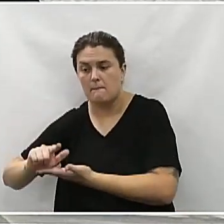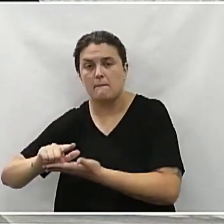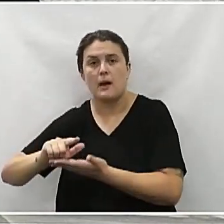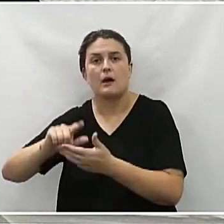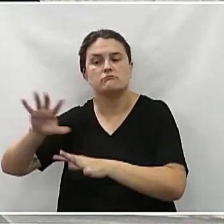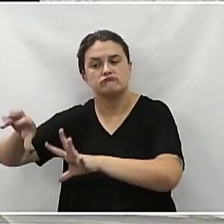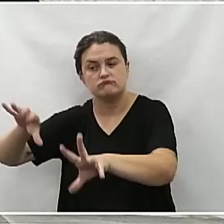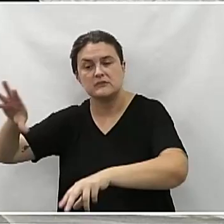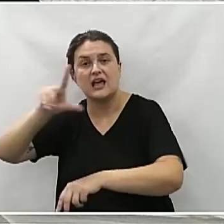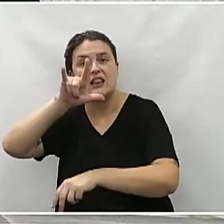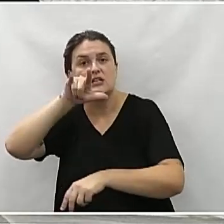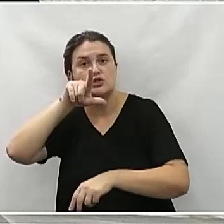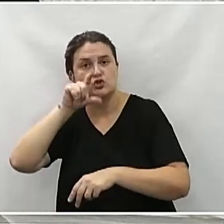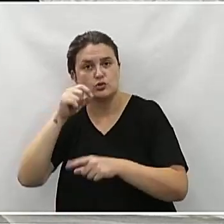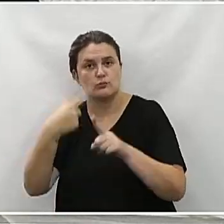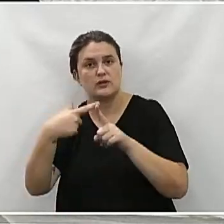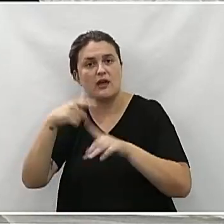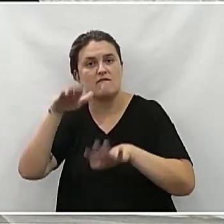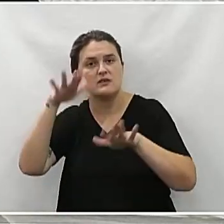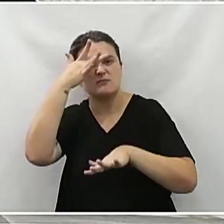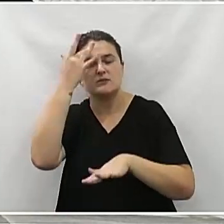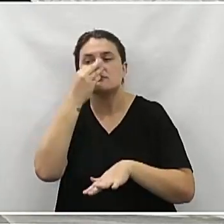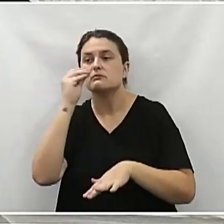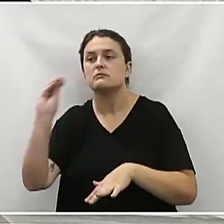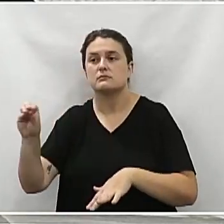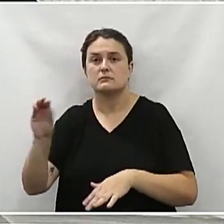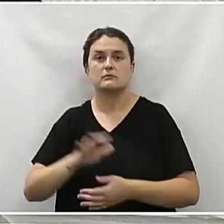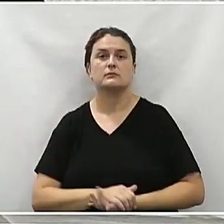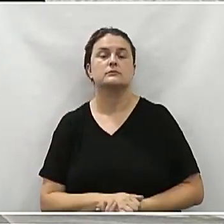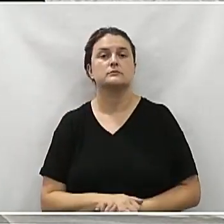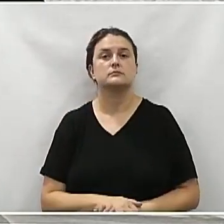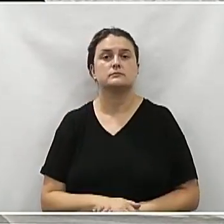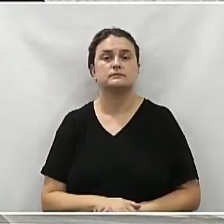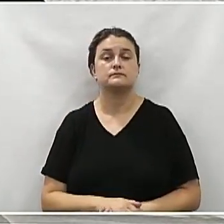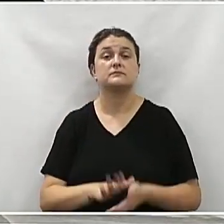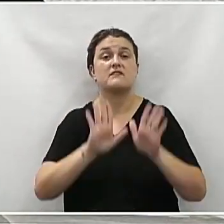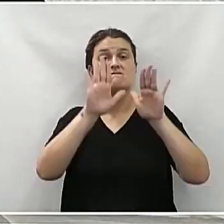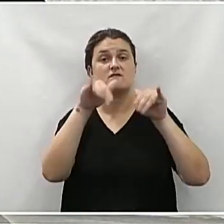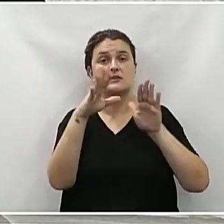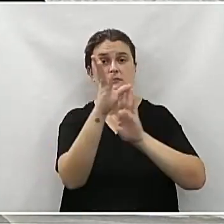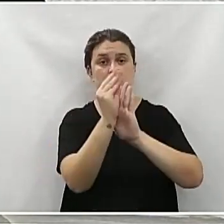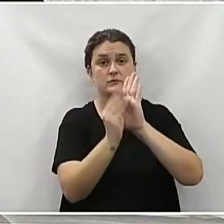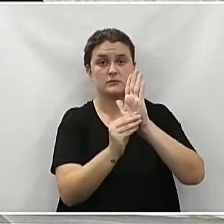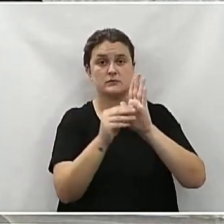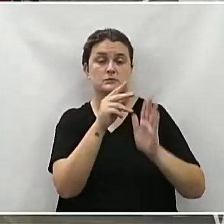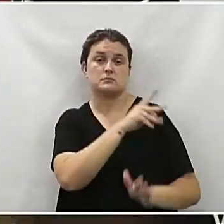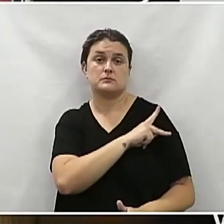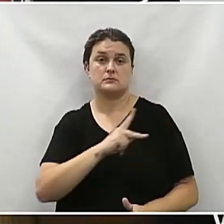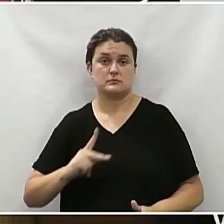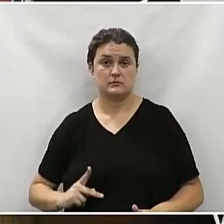lixo nos terrenos causados pelo descarte irregular. Fim do expediente, senhor presidente.